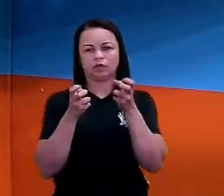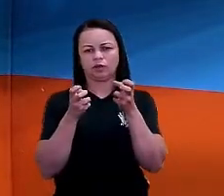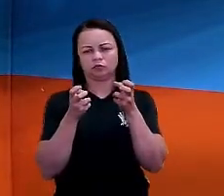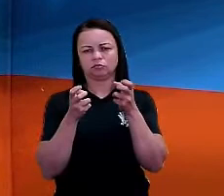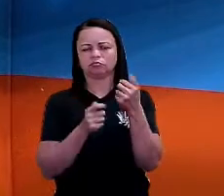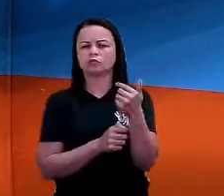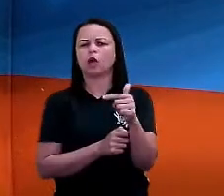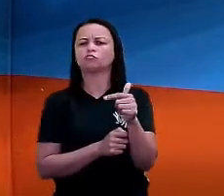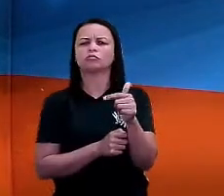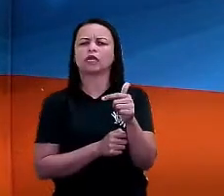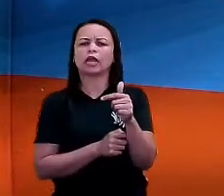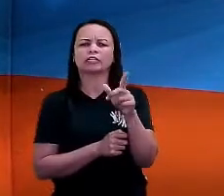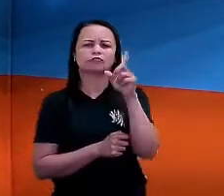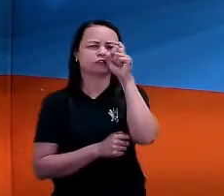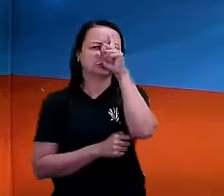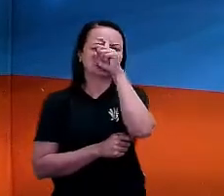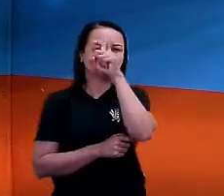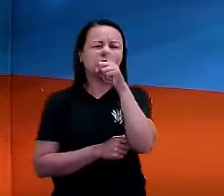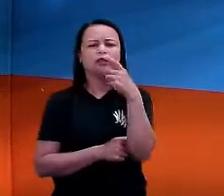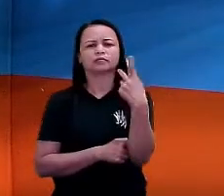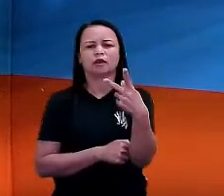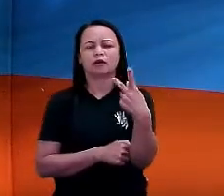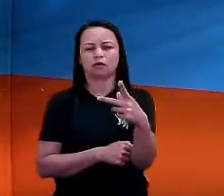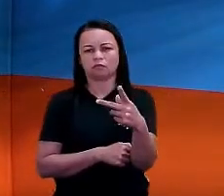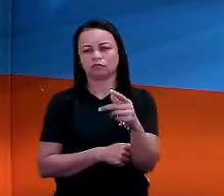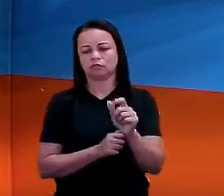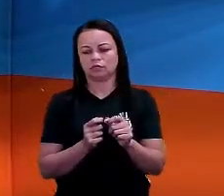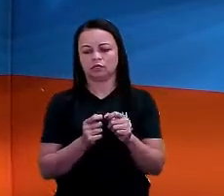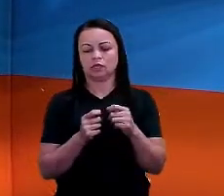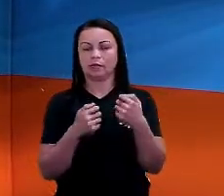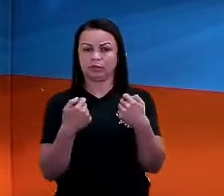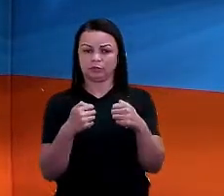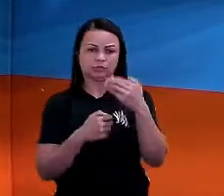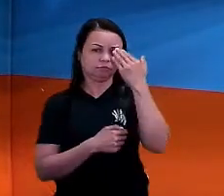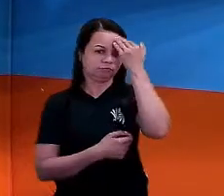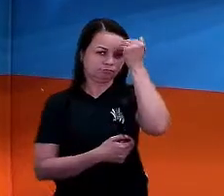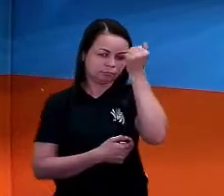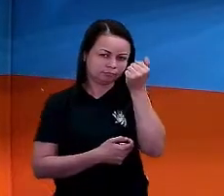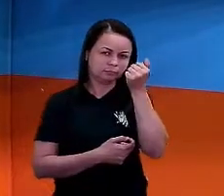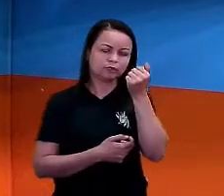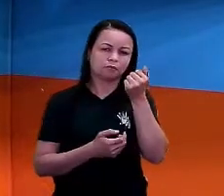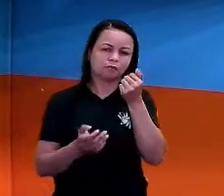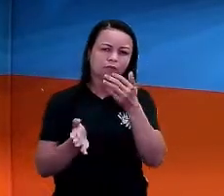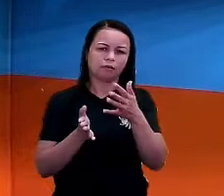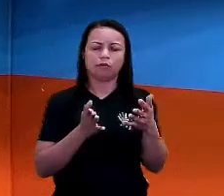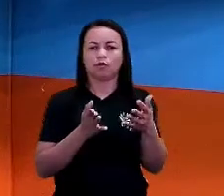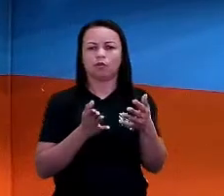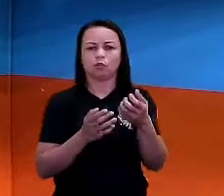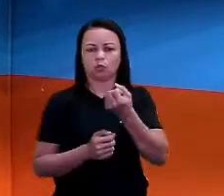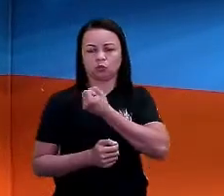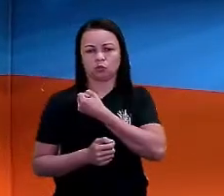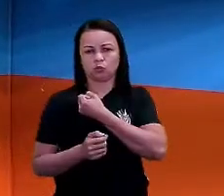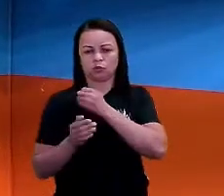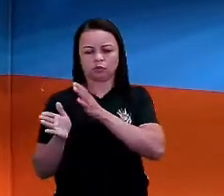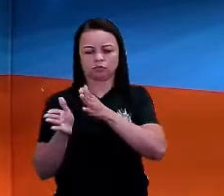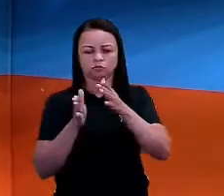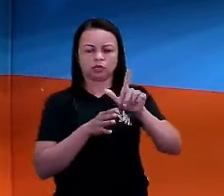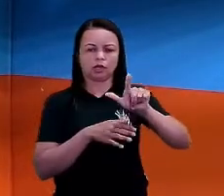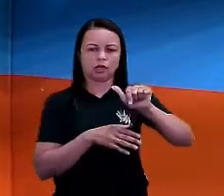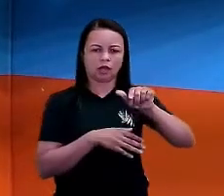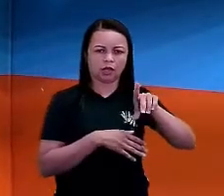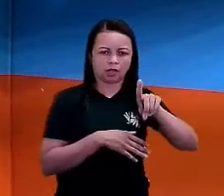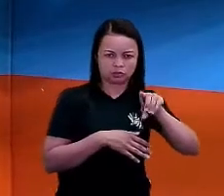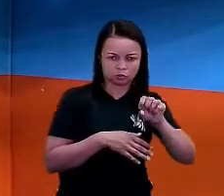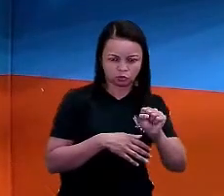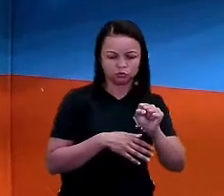não tem dificuldade para realizar isso. É só eu saber o número de lados do polígono e fazer a substituição aqui